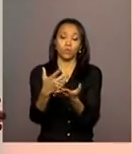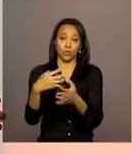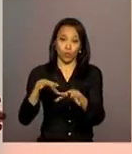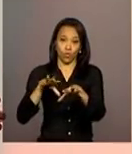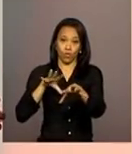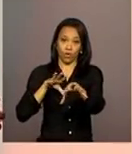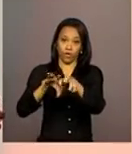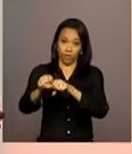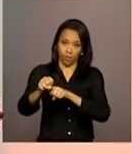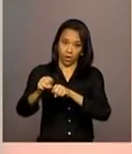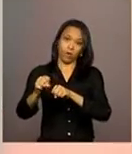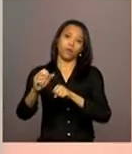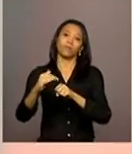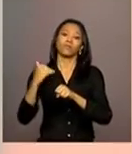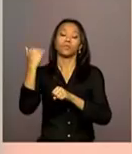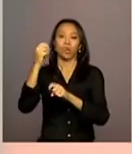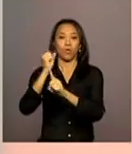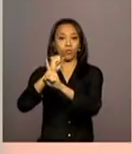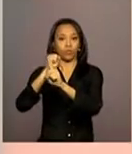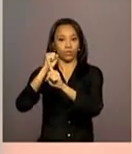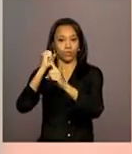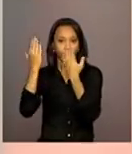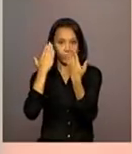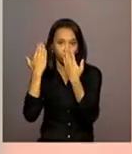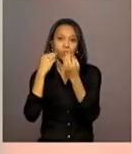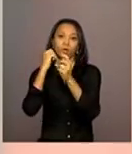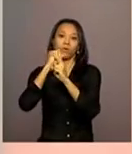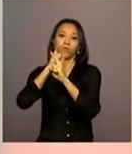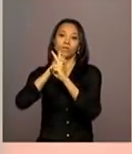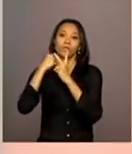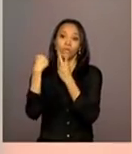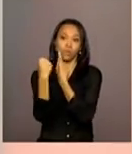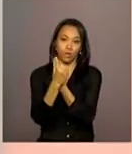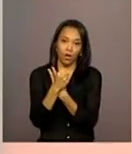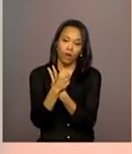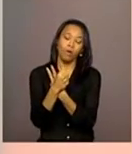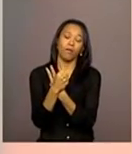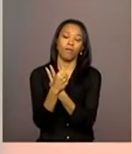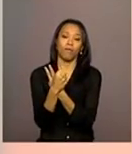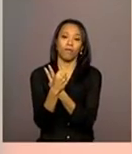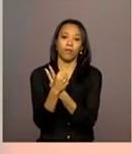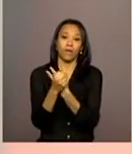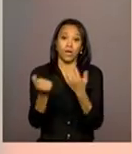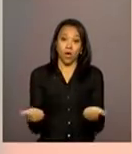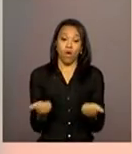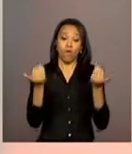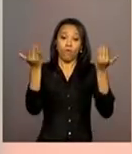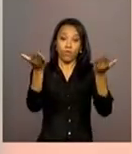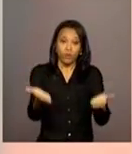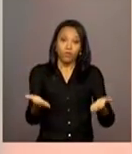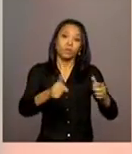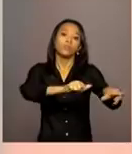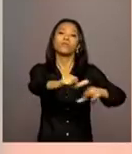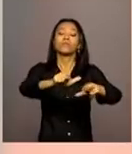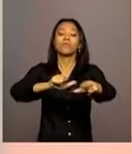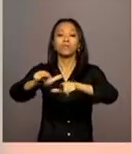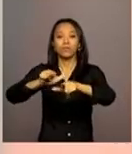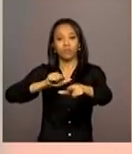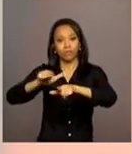o assistente social e o psicólogo no na oferta dos serviços